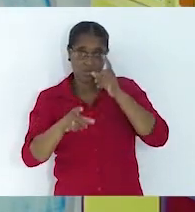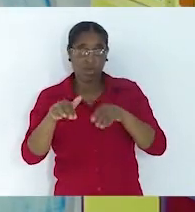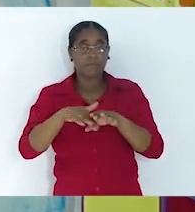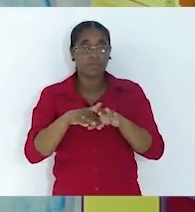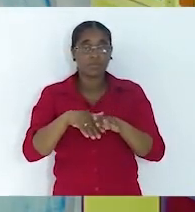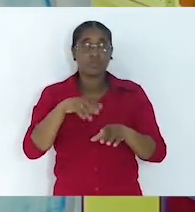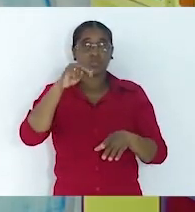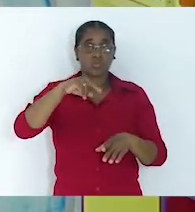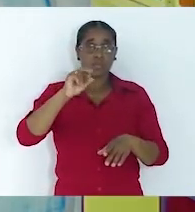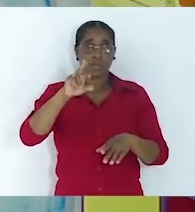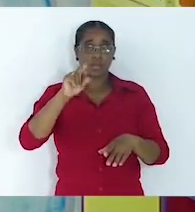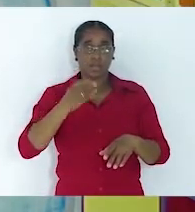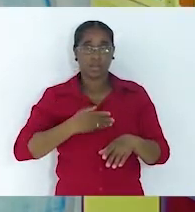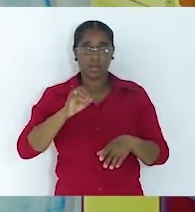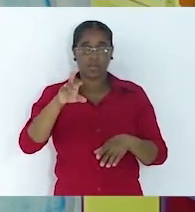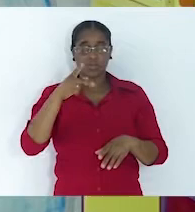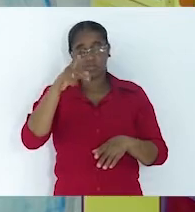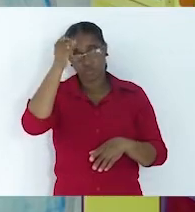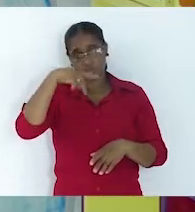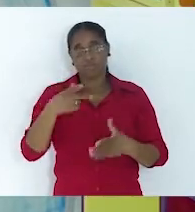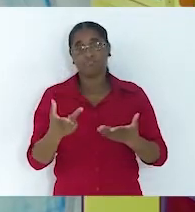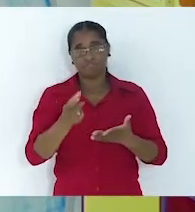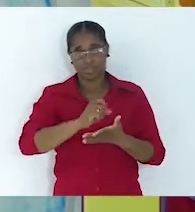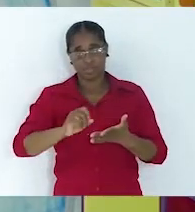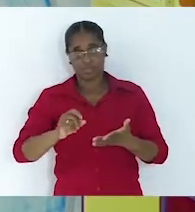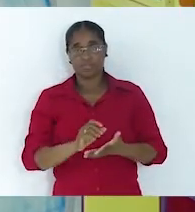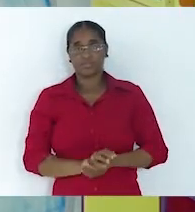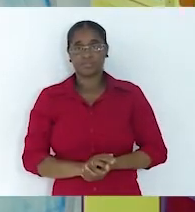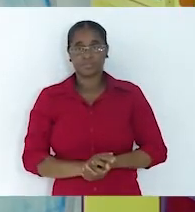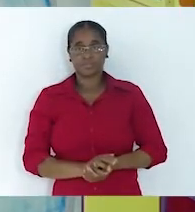numa narrativa, ok? Ou então na história.